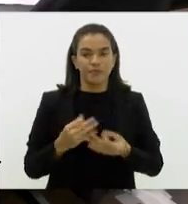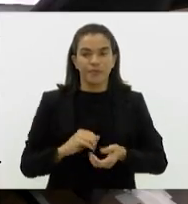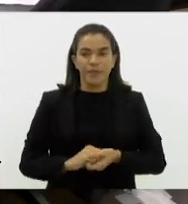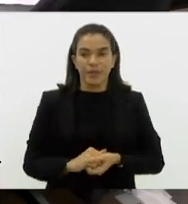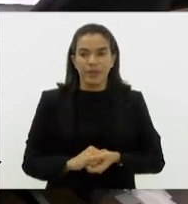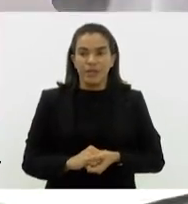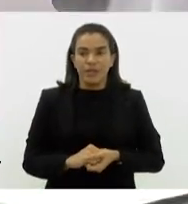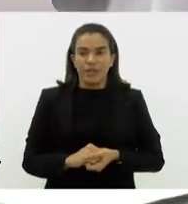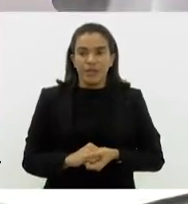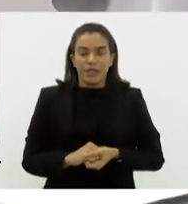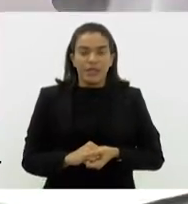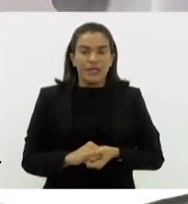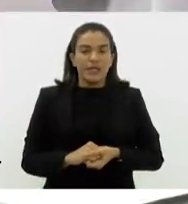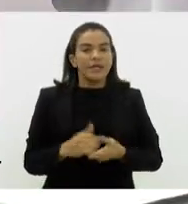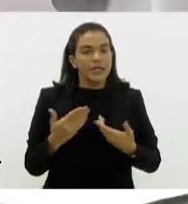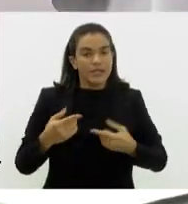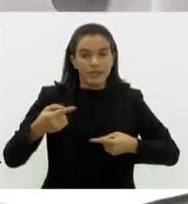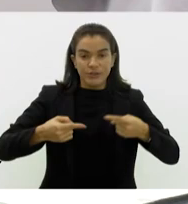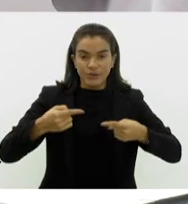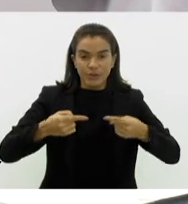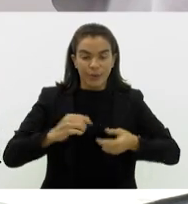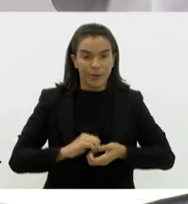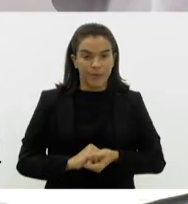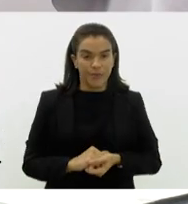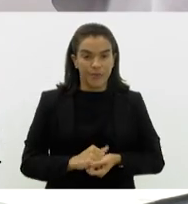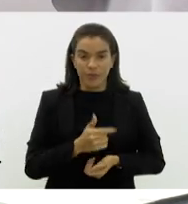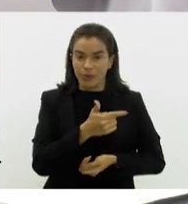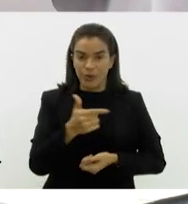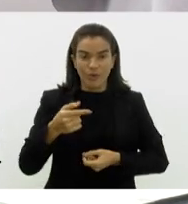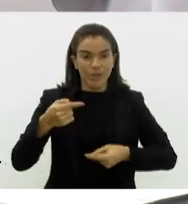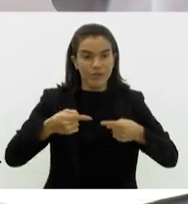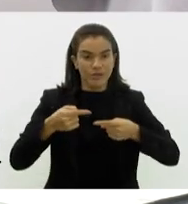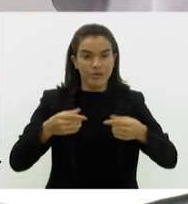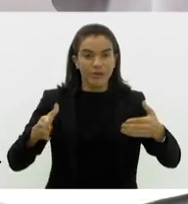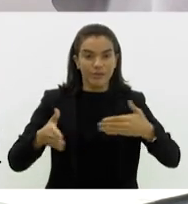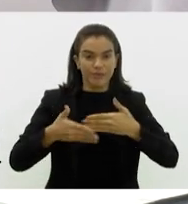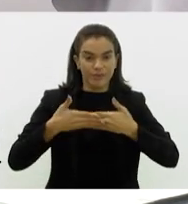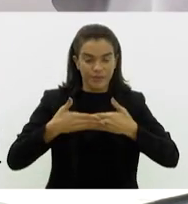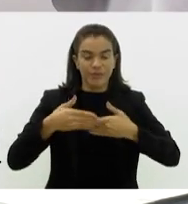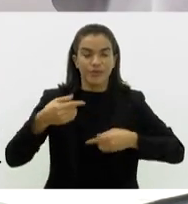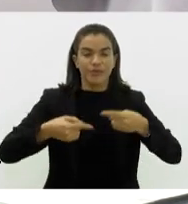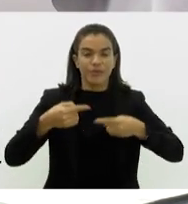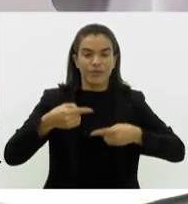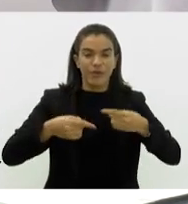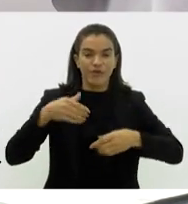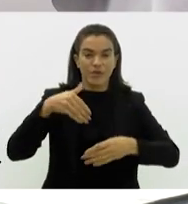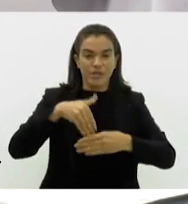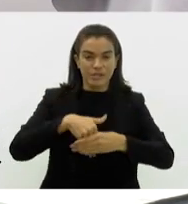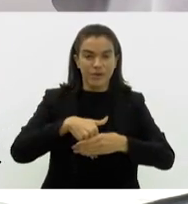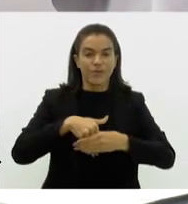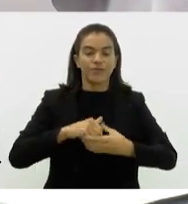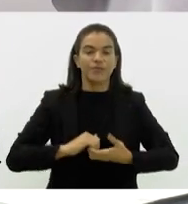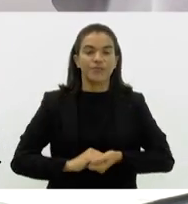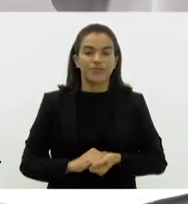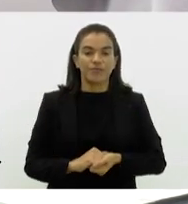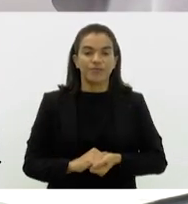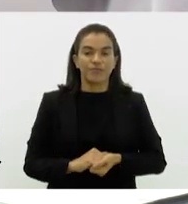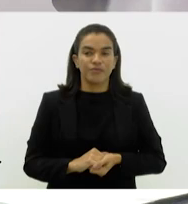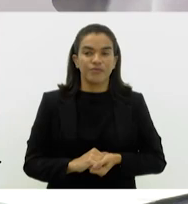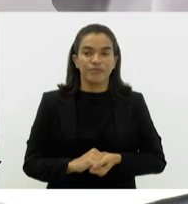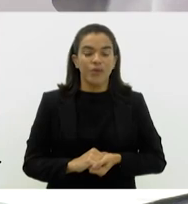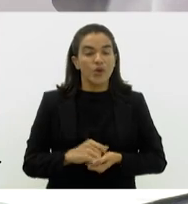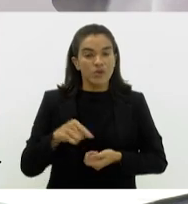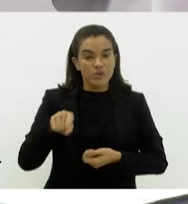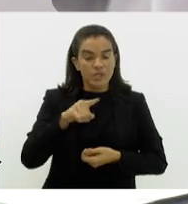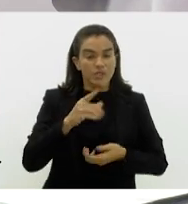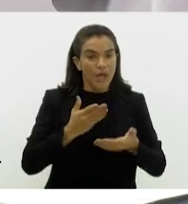Então, em discussão, não havendo quem queira discutir, encerrada a discussão, em votação, senhores